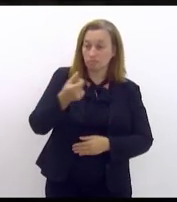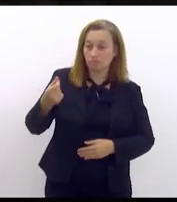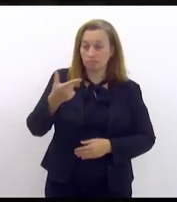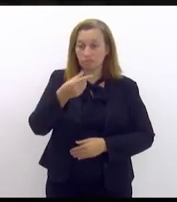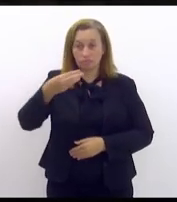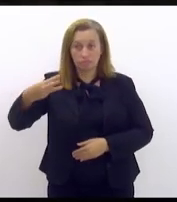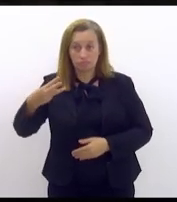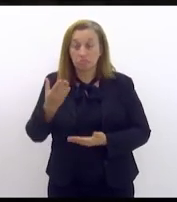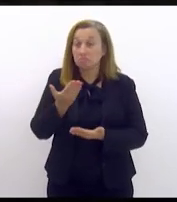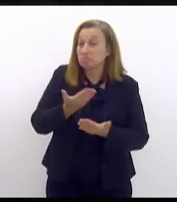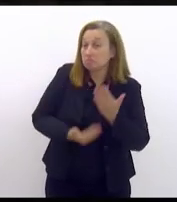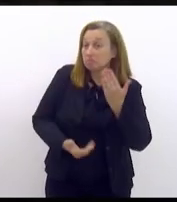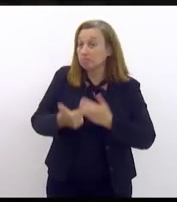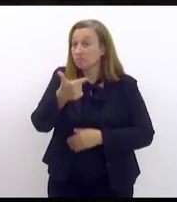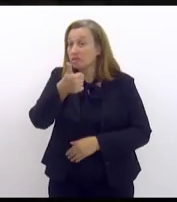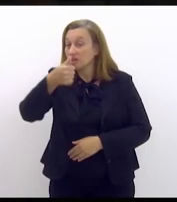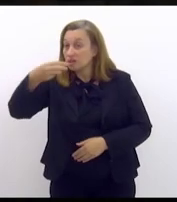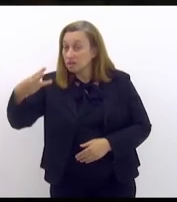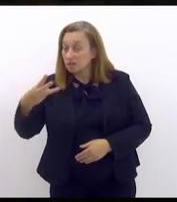2023, perde